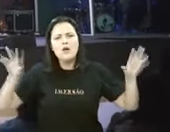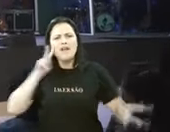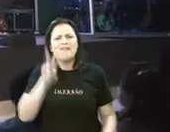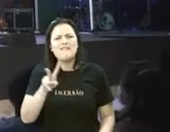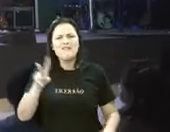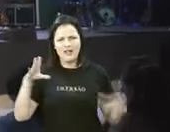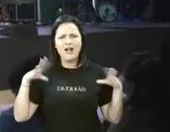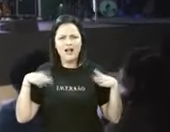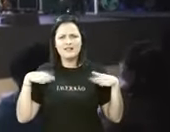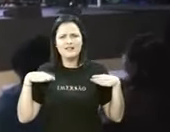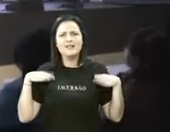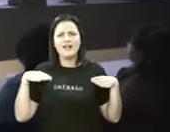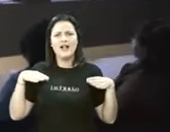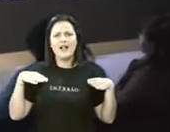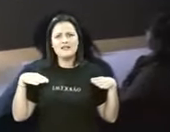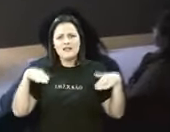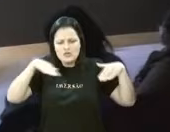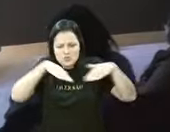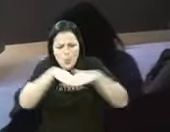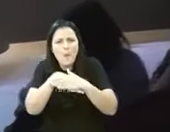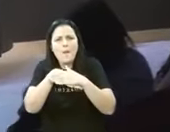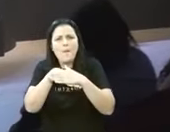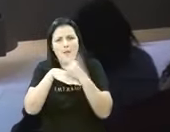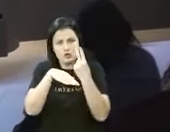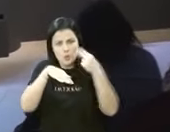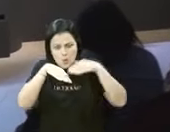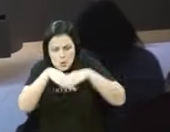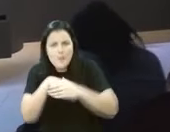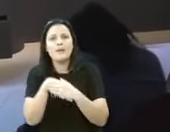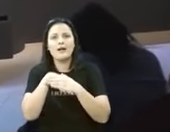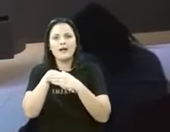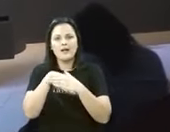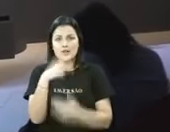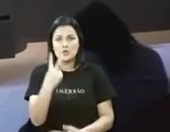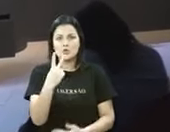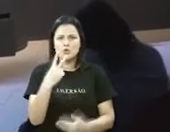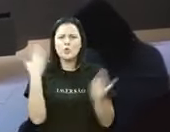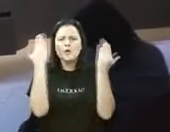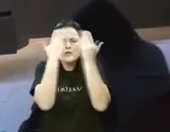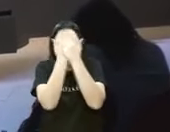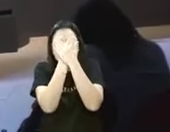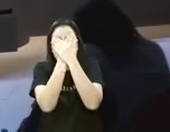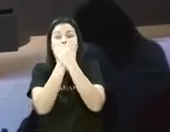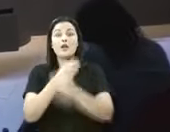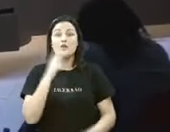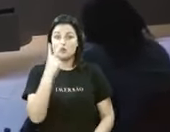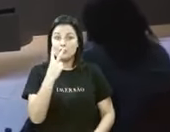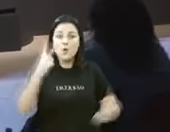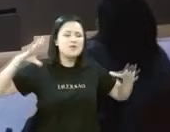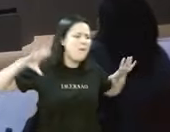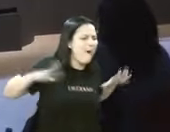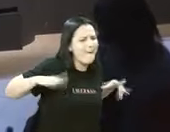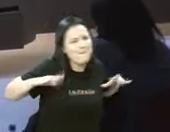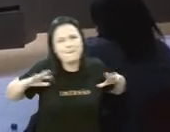vê o que eles fazem com as asas. Gabriela, eles têm 6 asas, com 2 cobrem os pés, com 2 cobrem os rostos, com 2 estão voando.